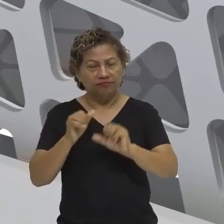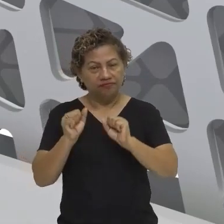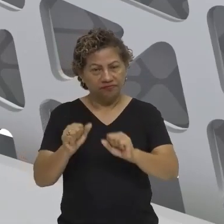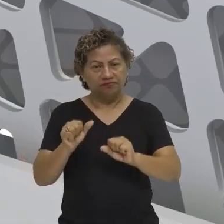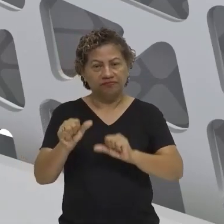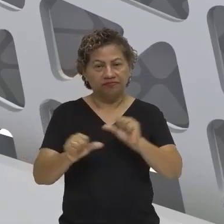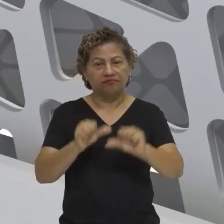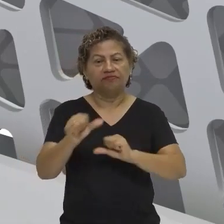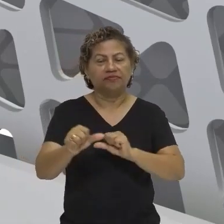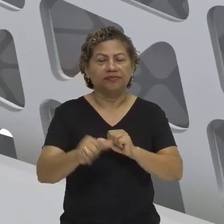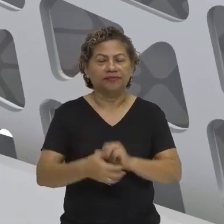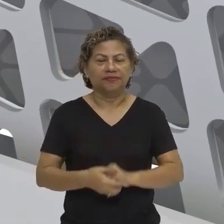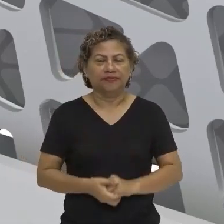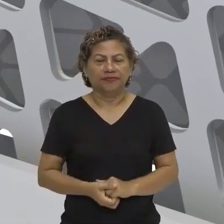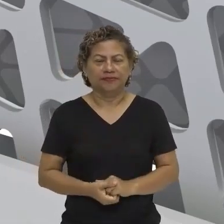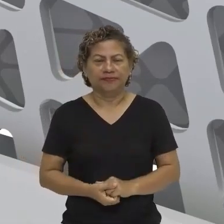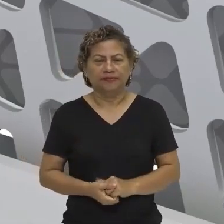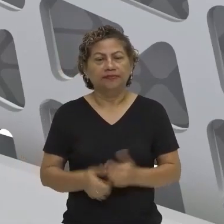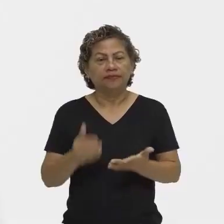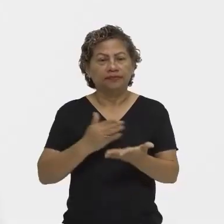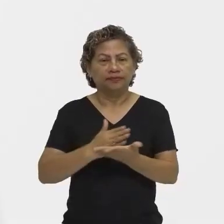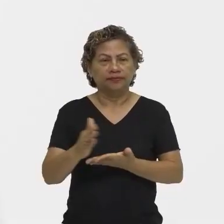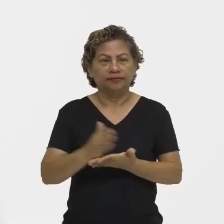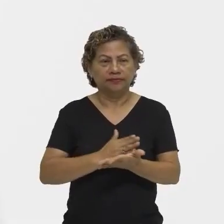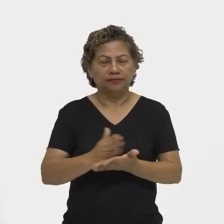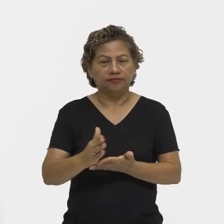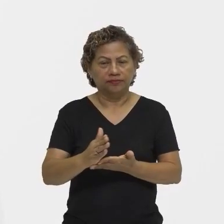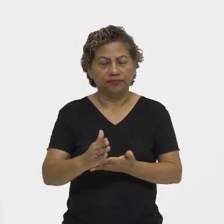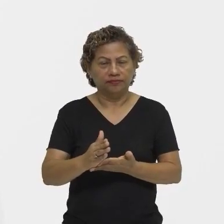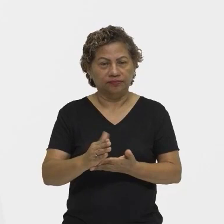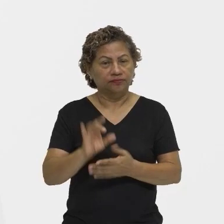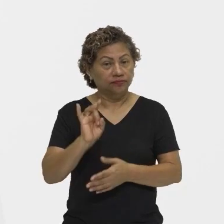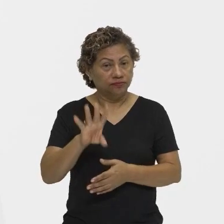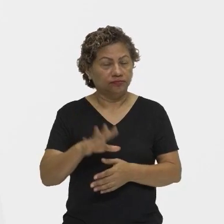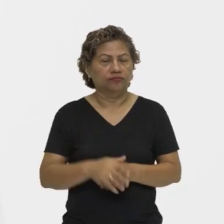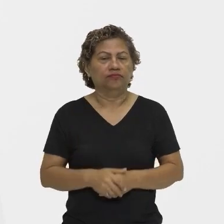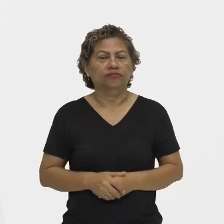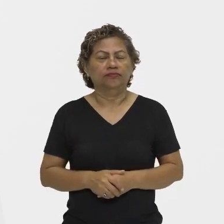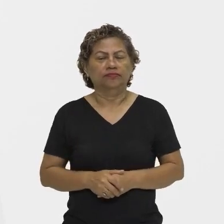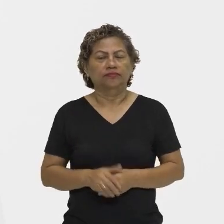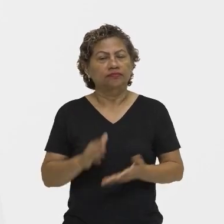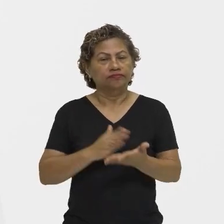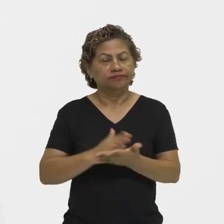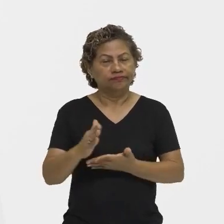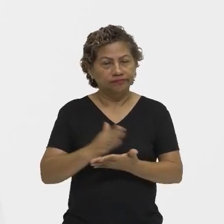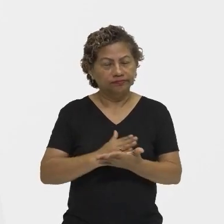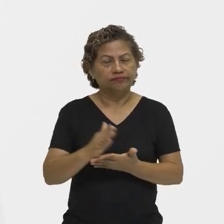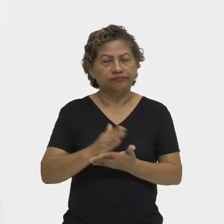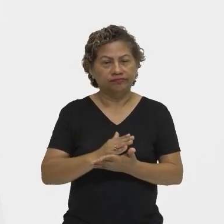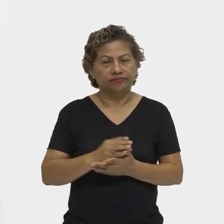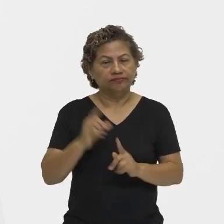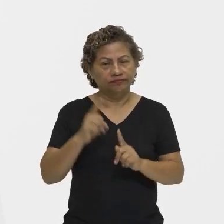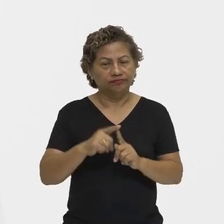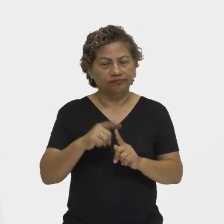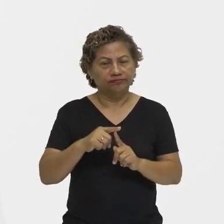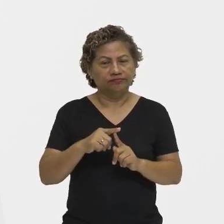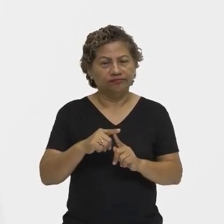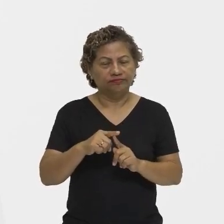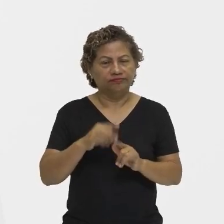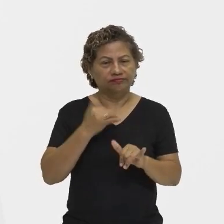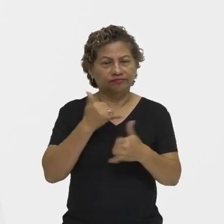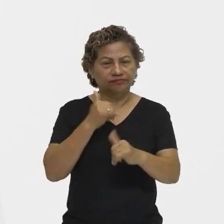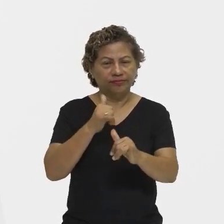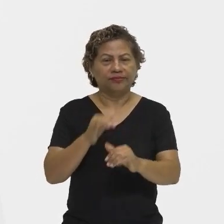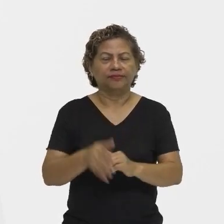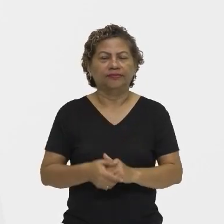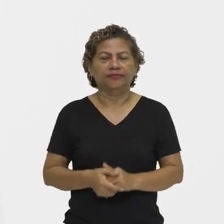Então vamos agora conhecer algumas, tá? Não todas, mas algumas formas de energia. Aí a gente